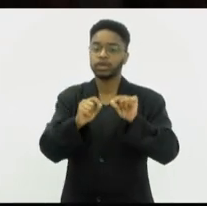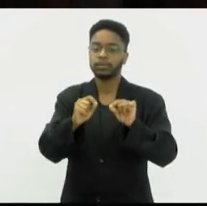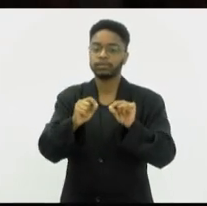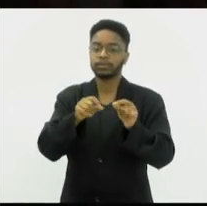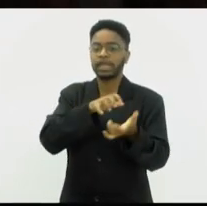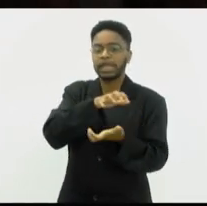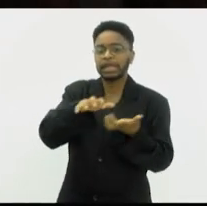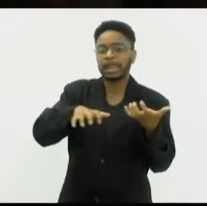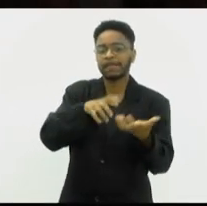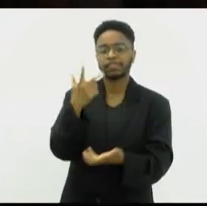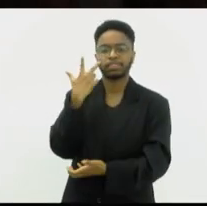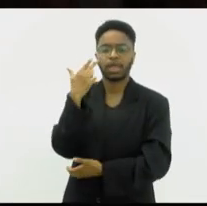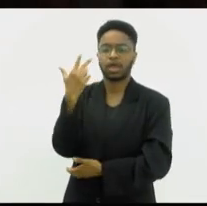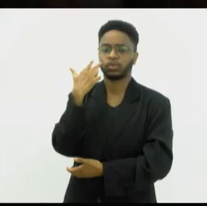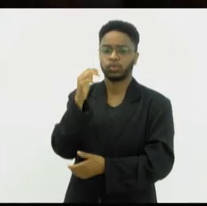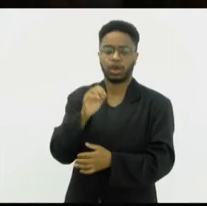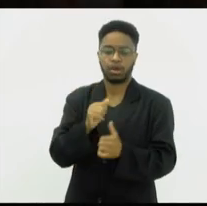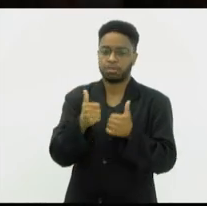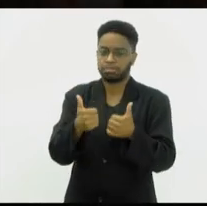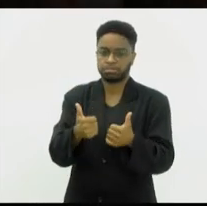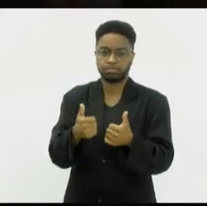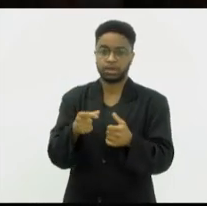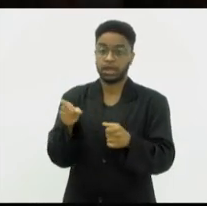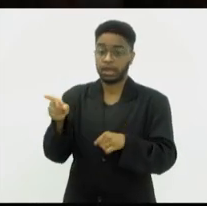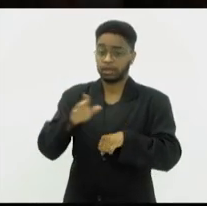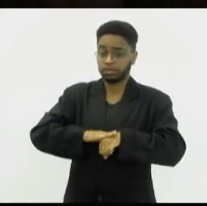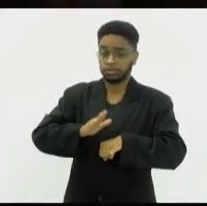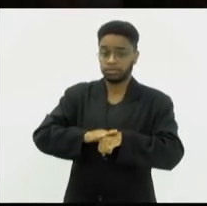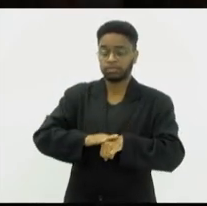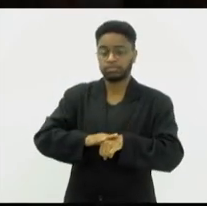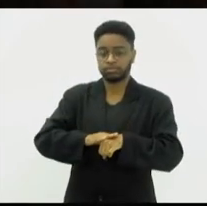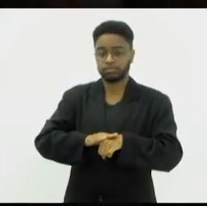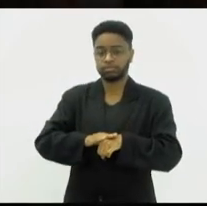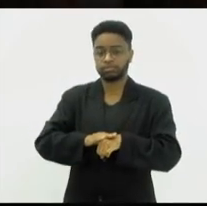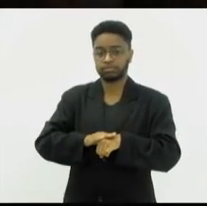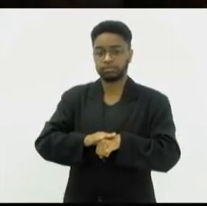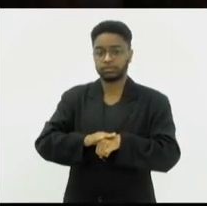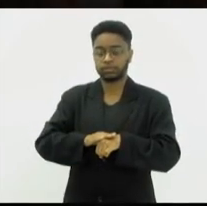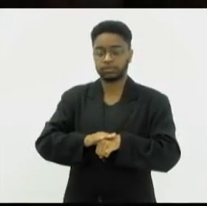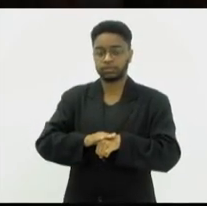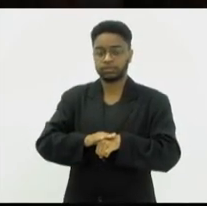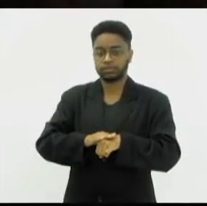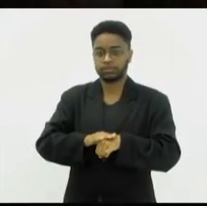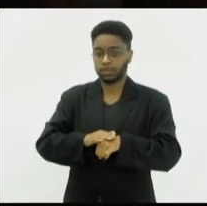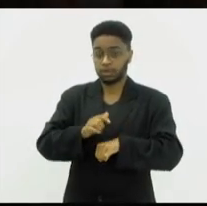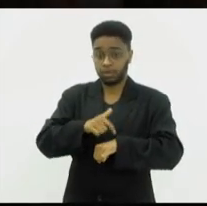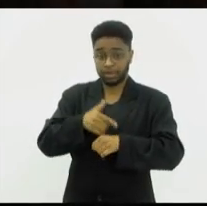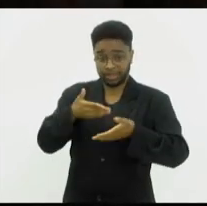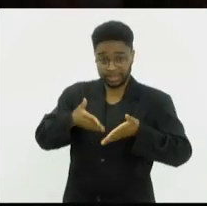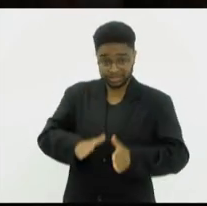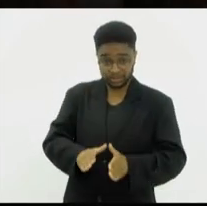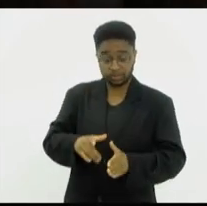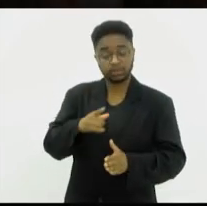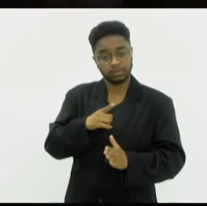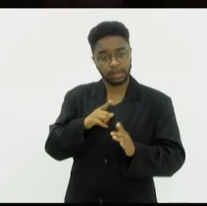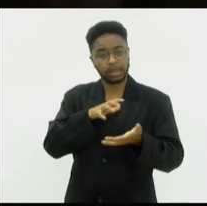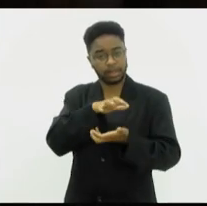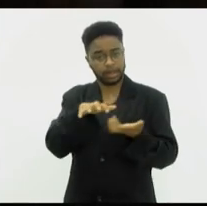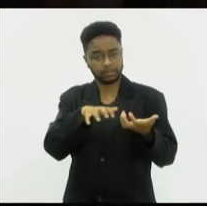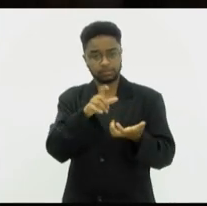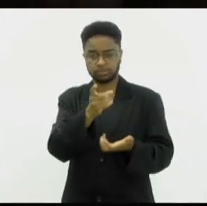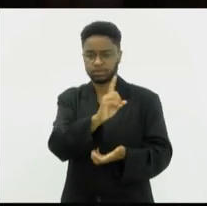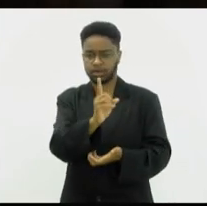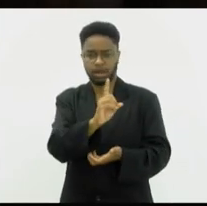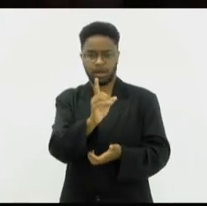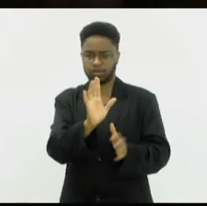a greve era uma coisa natural. Ele mesmo, quando nasceu, já nasceu de uma greve. Não,